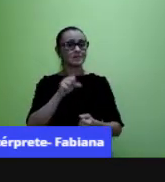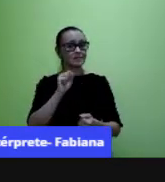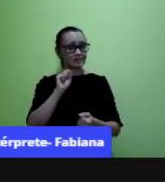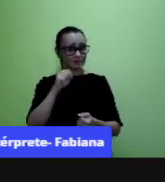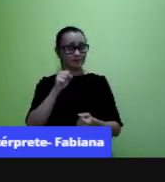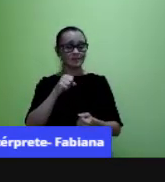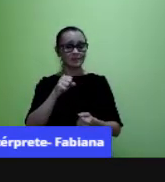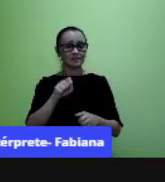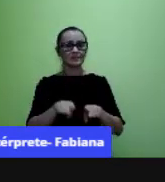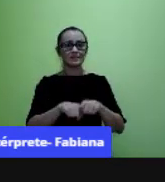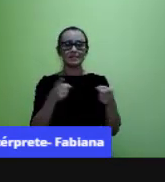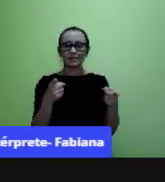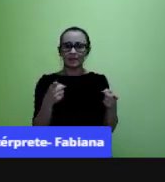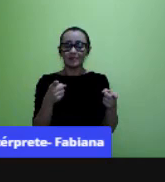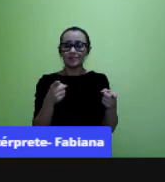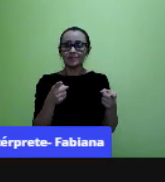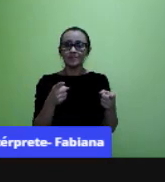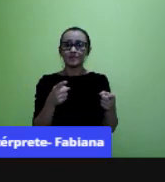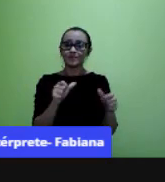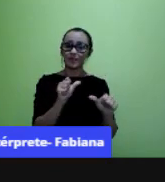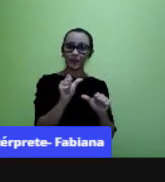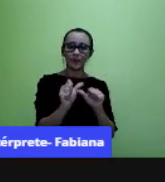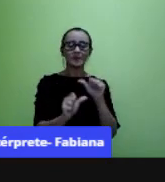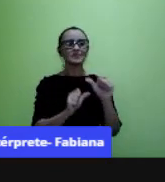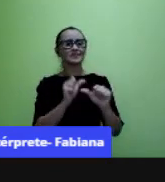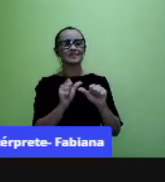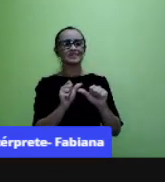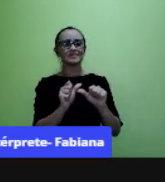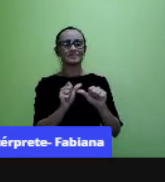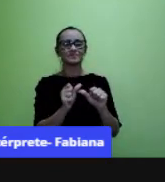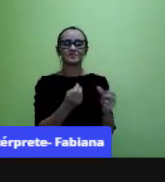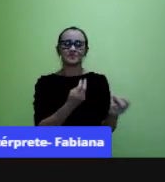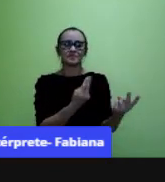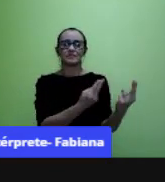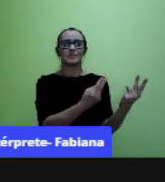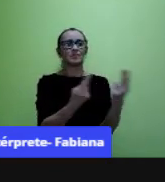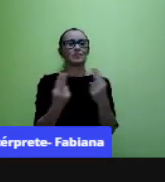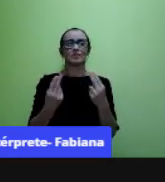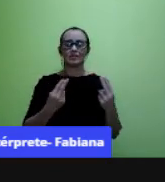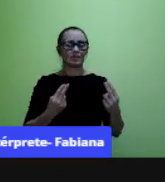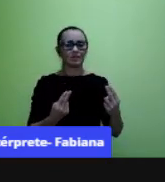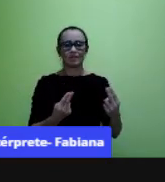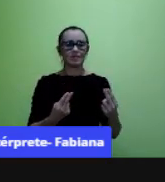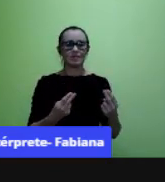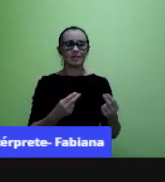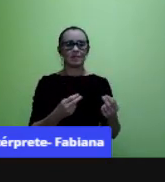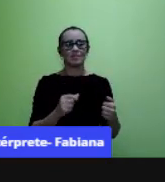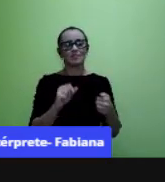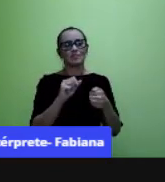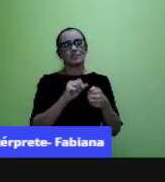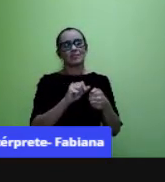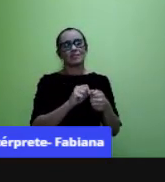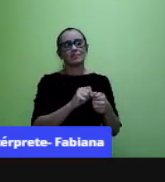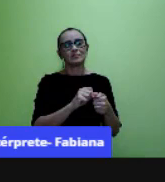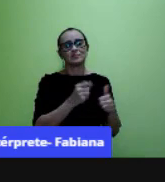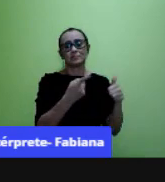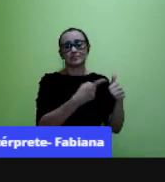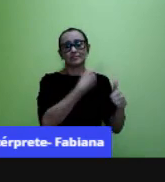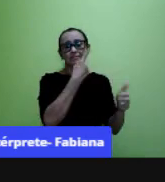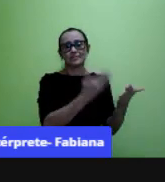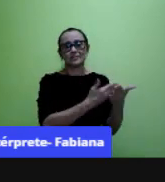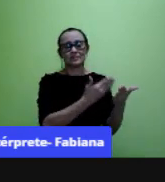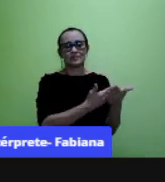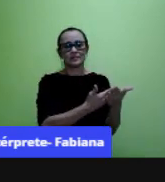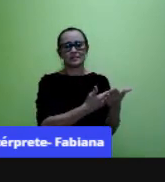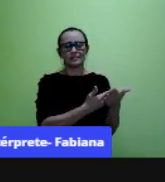dei a mesma atividade, igualzinha, para essa criança ter que refazer a mesma coisa que ela fez no caderno passado. Até porque agora o pai acompanha e vai